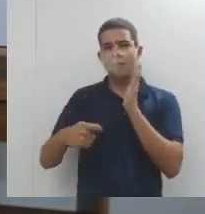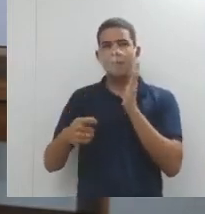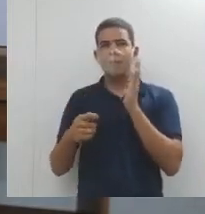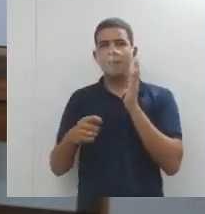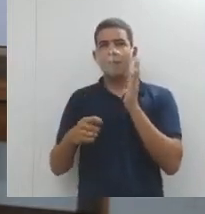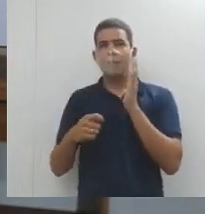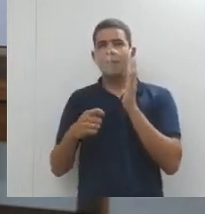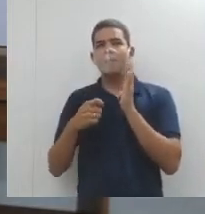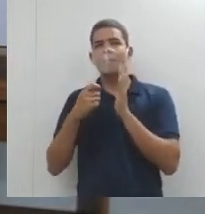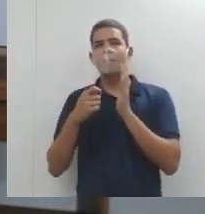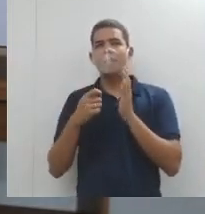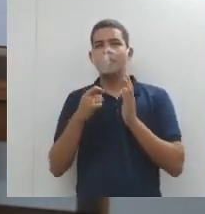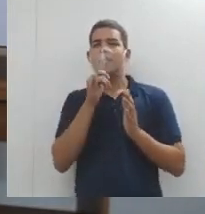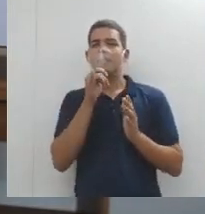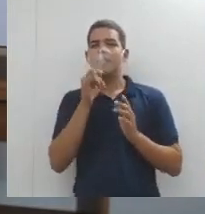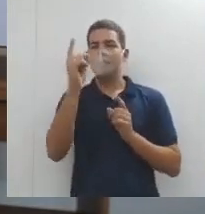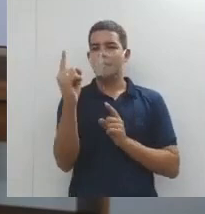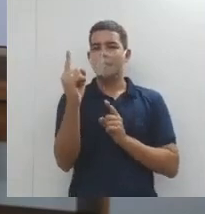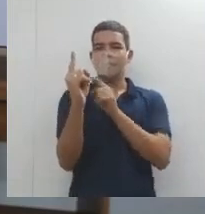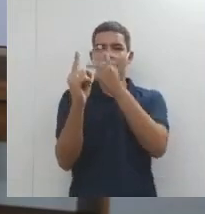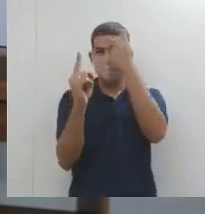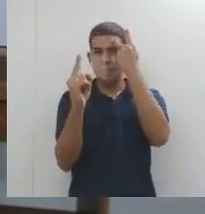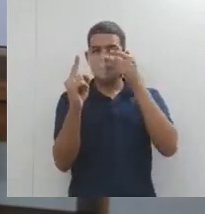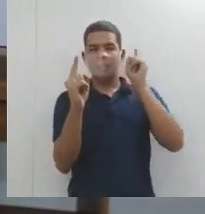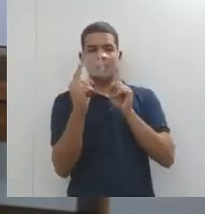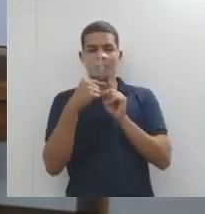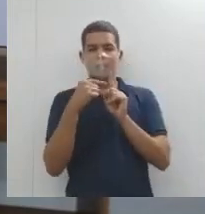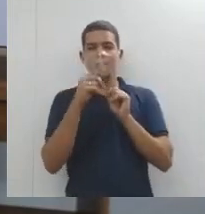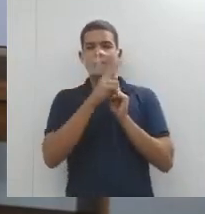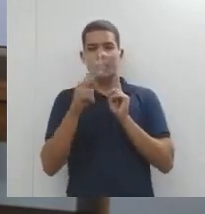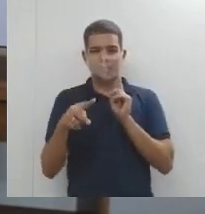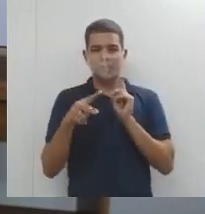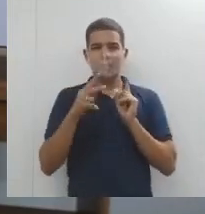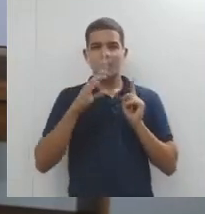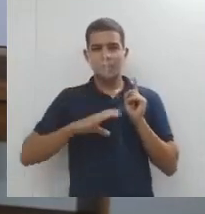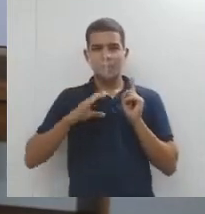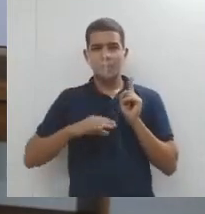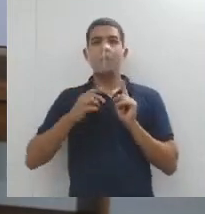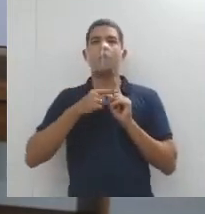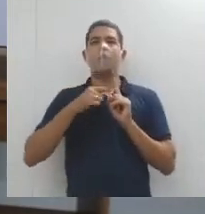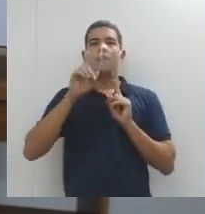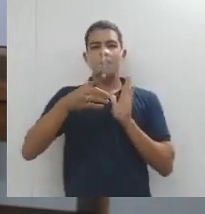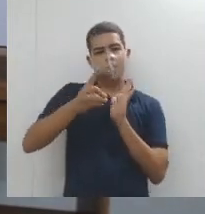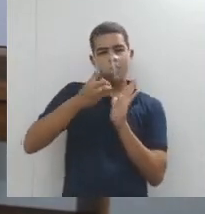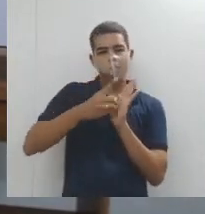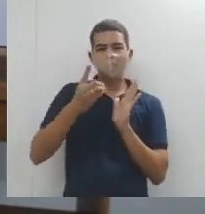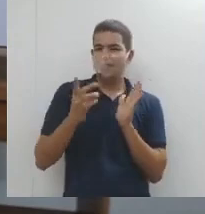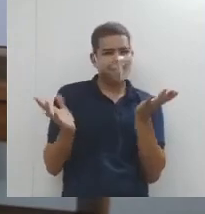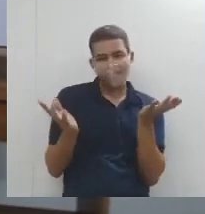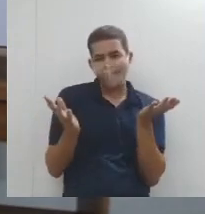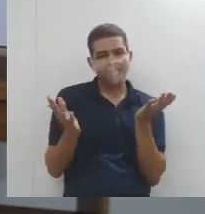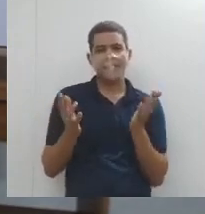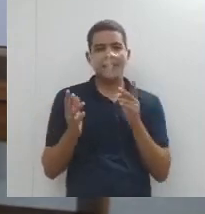digitando com uma professora de língua portuguesa, né? Nós não somos dicionários ambulantes, tá? Nós não somos gramáticas ambulantes, mas